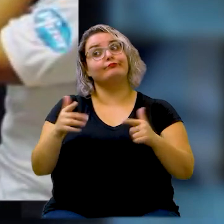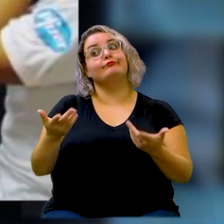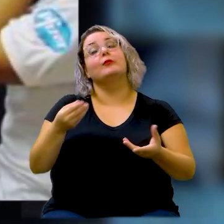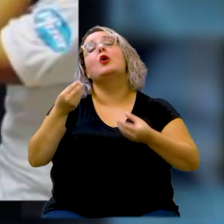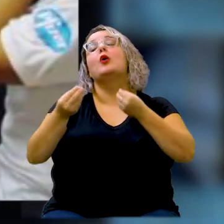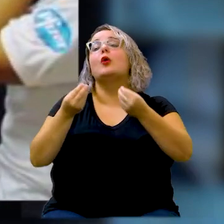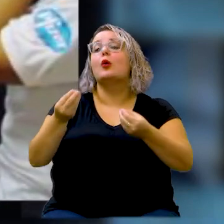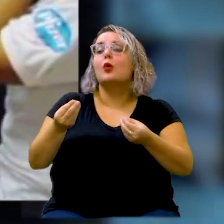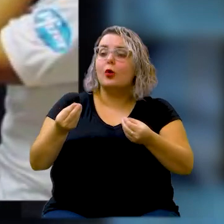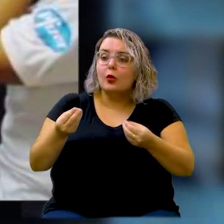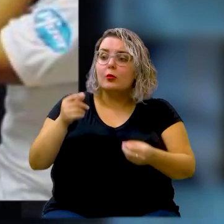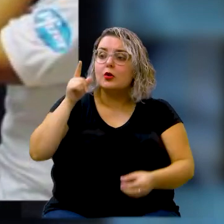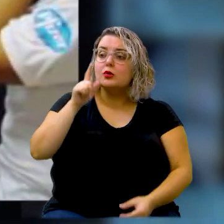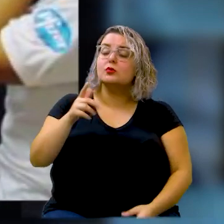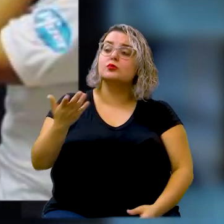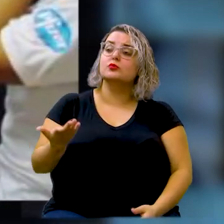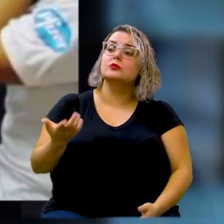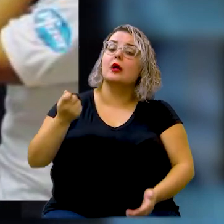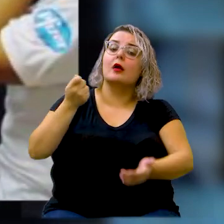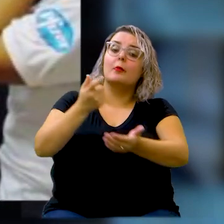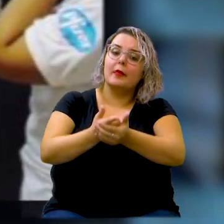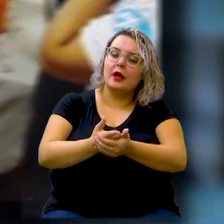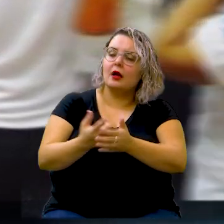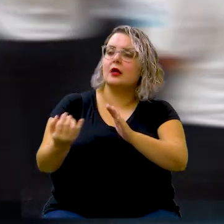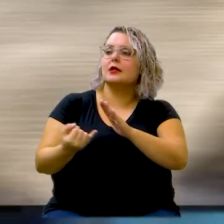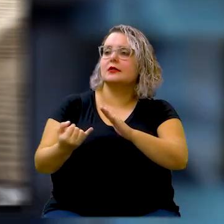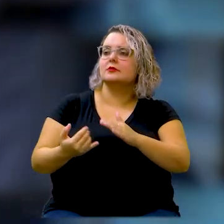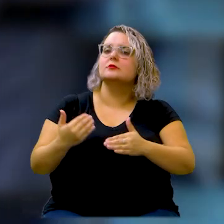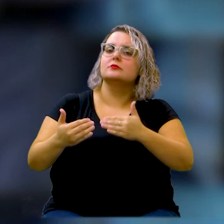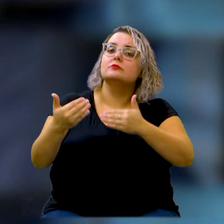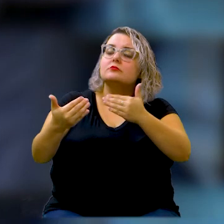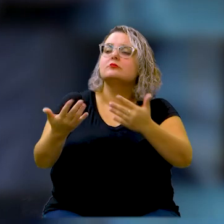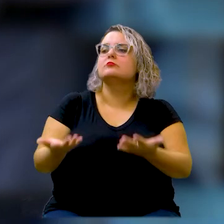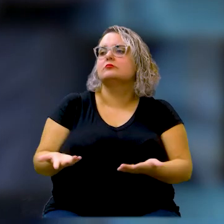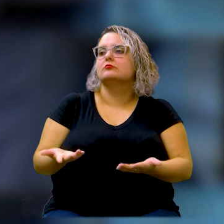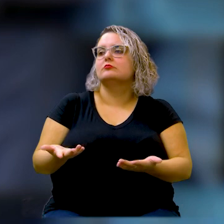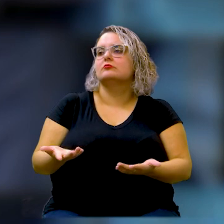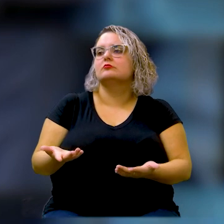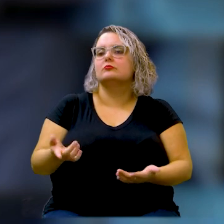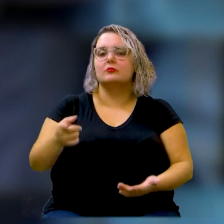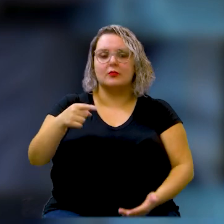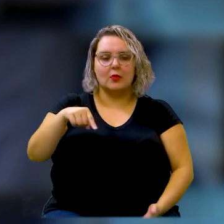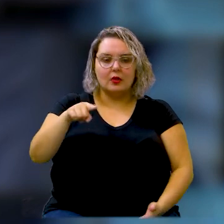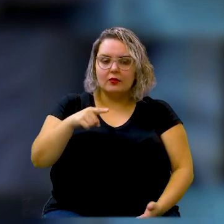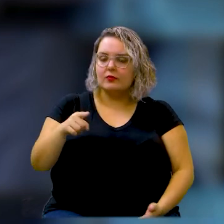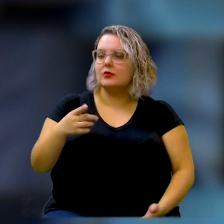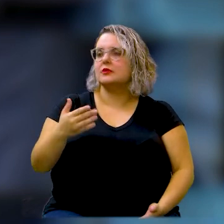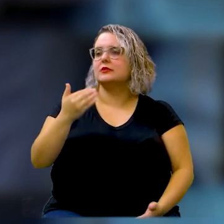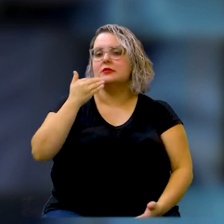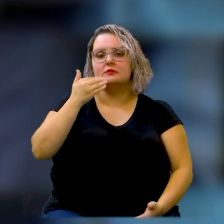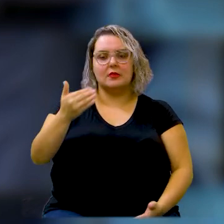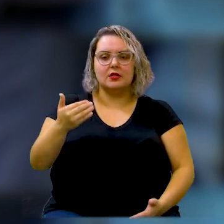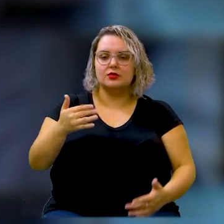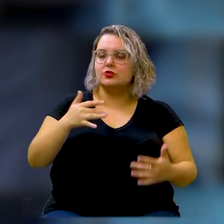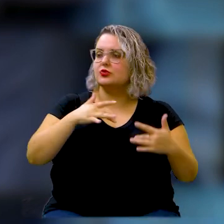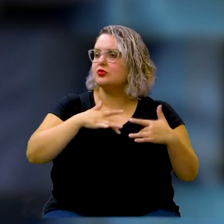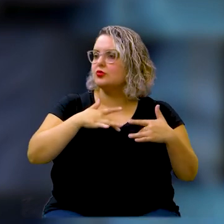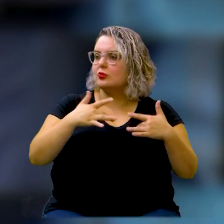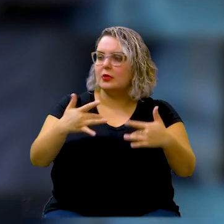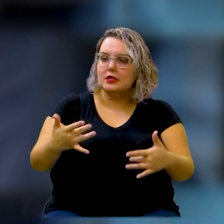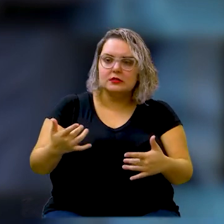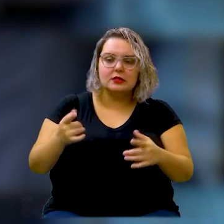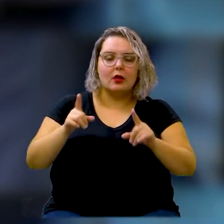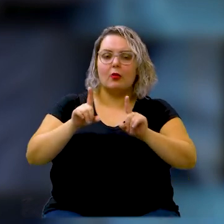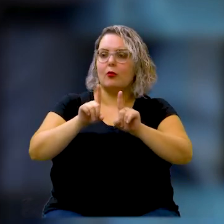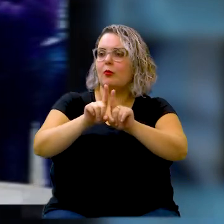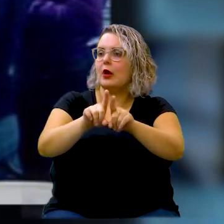Como é que vocês conseguem manter a entidade em pé? Vocês necessitam de doações? Tem alguma parceria com